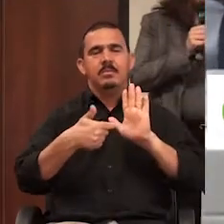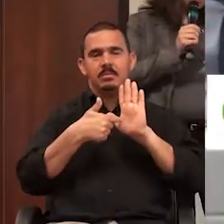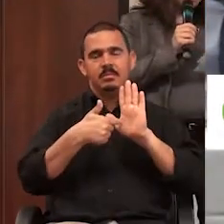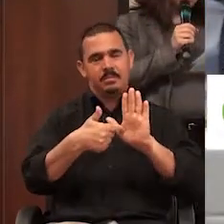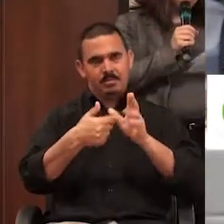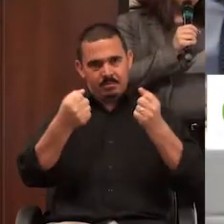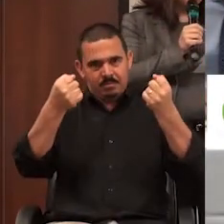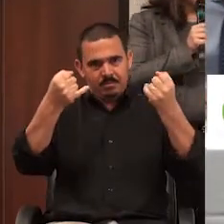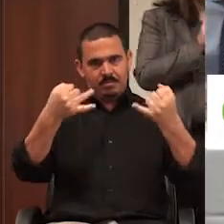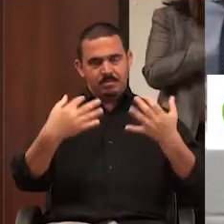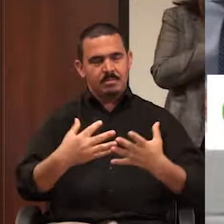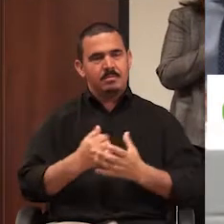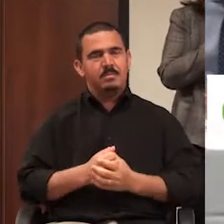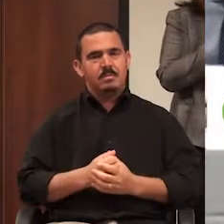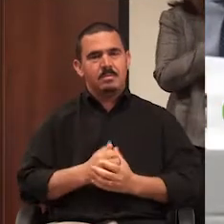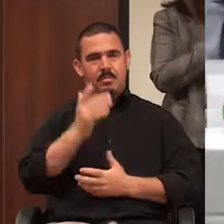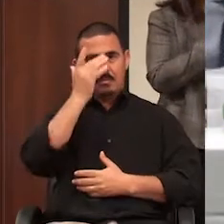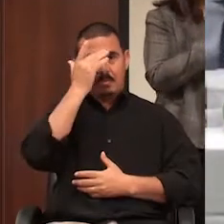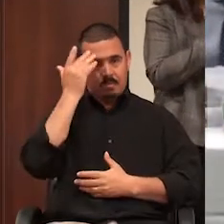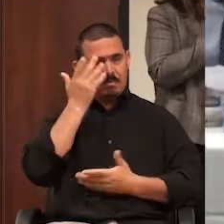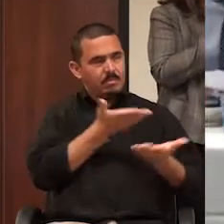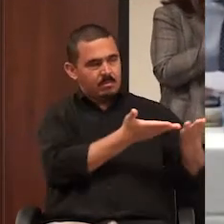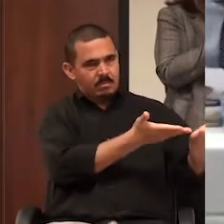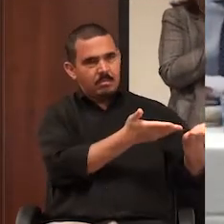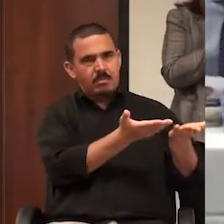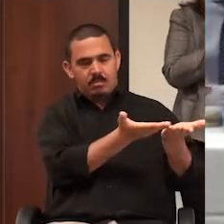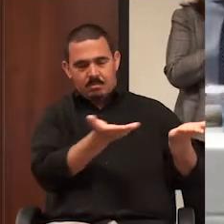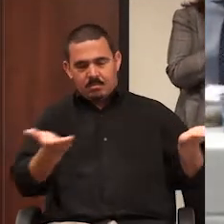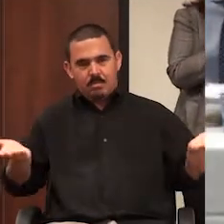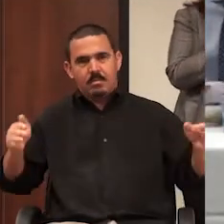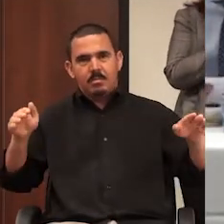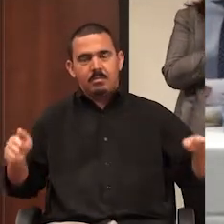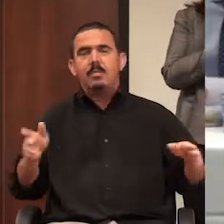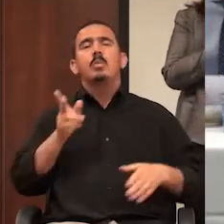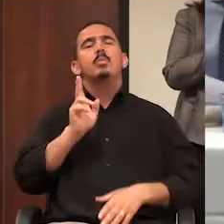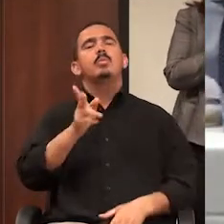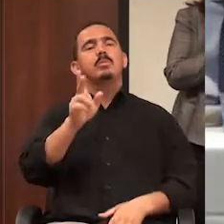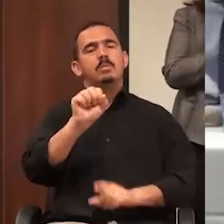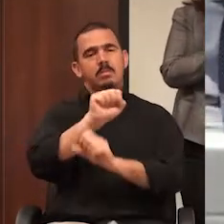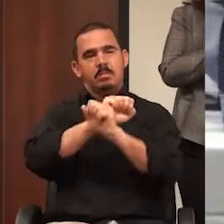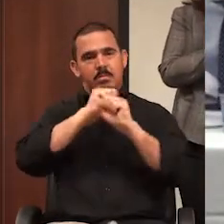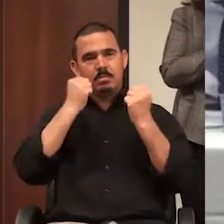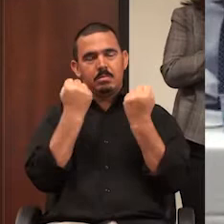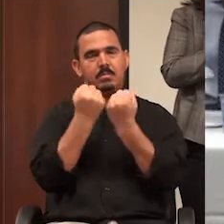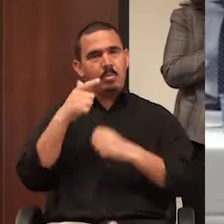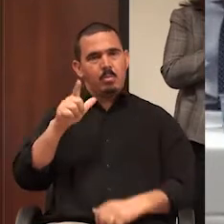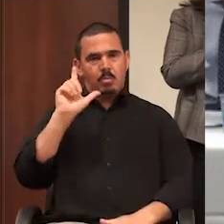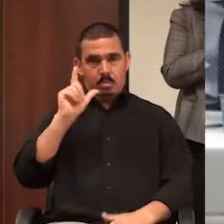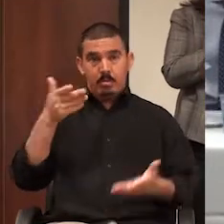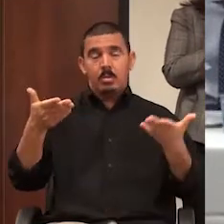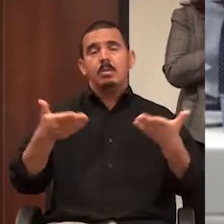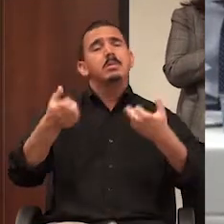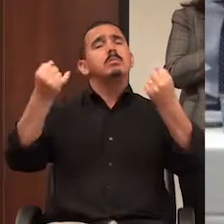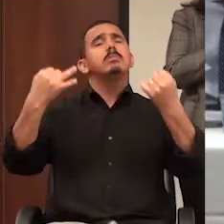apresentação da nossa próxima mesa, né? É a continuação do seminário, né, de ontem. Então, hoje a gente vai